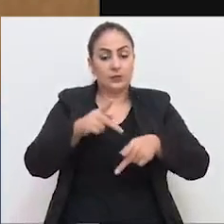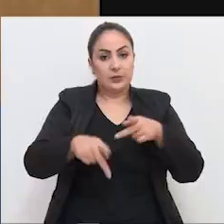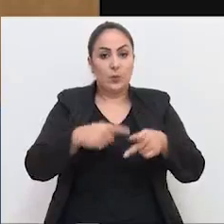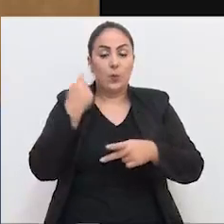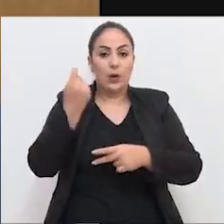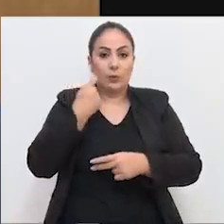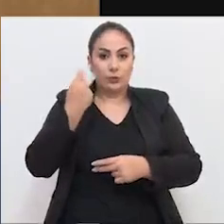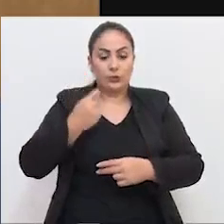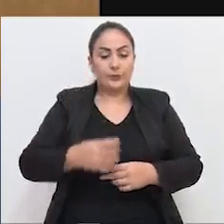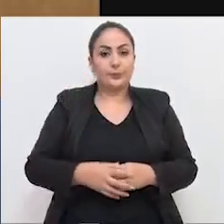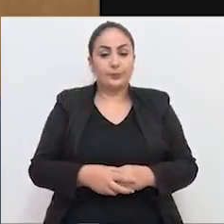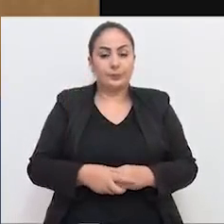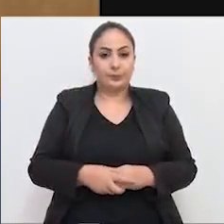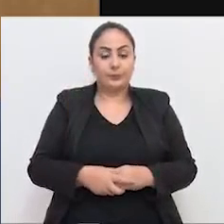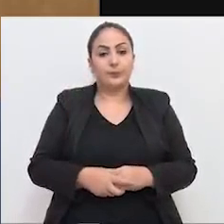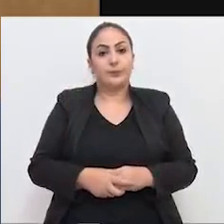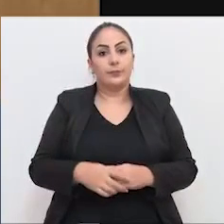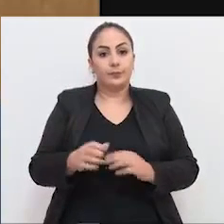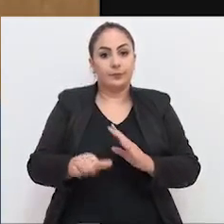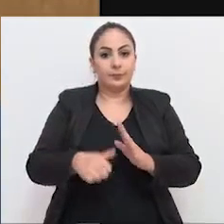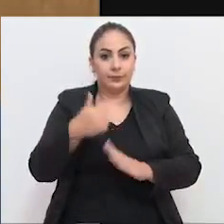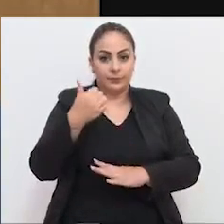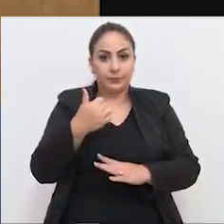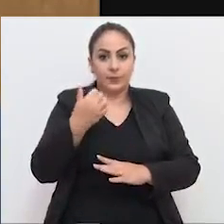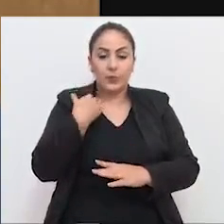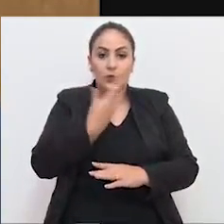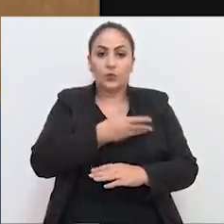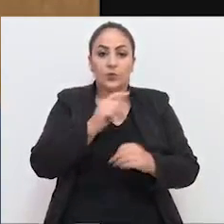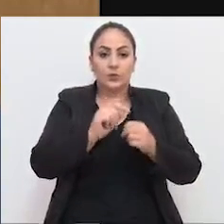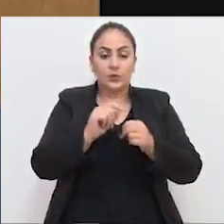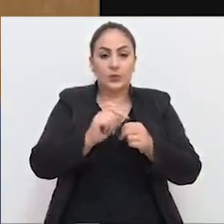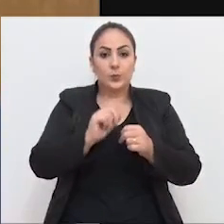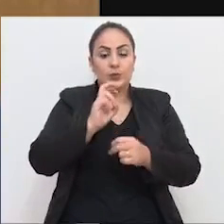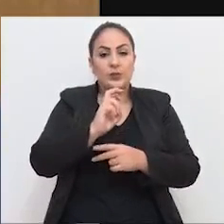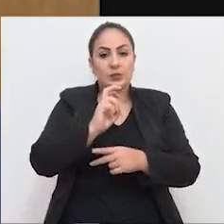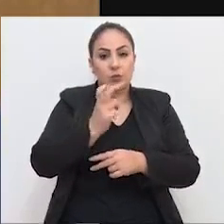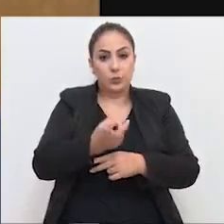população gaúcha. Na primeira rodada, nós tivemos a projeção de